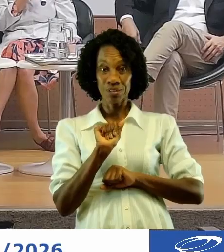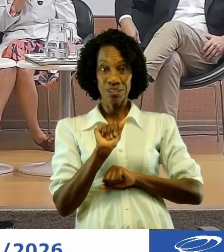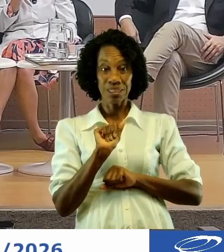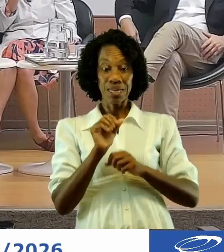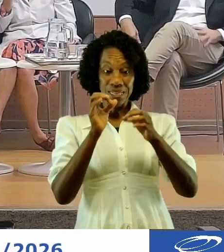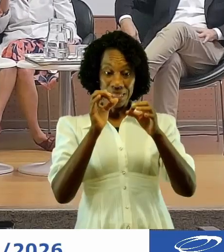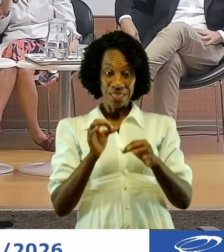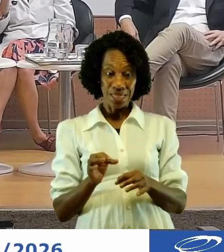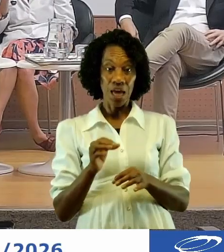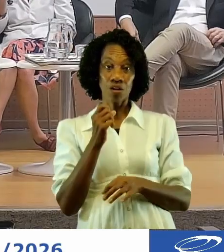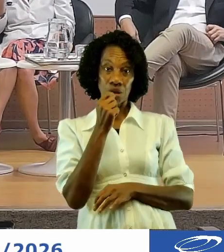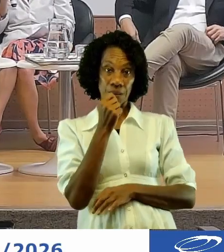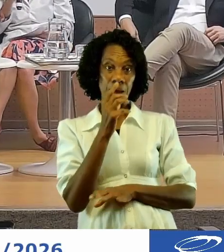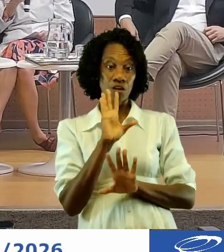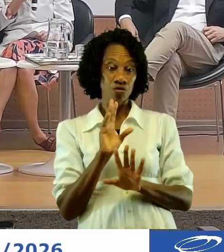É isso?